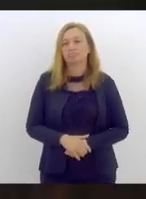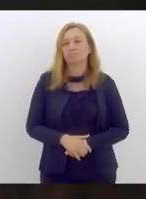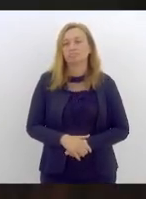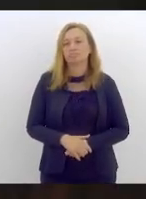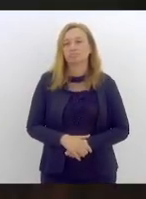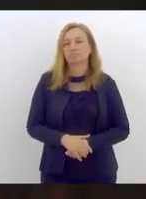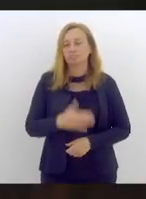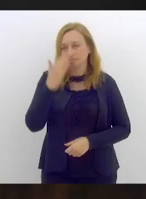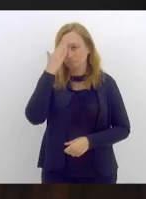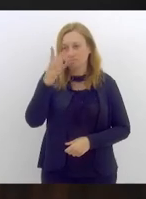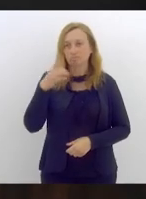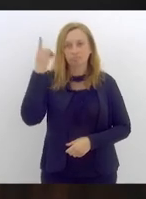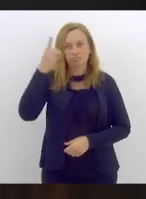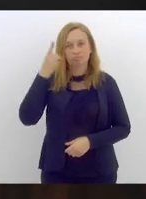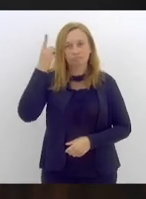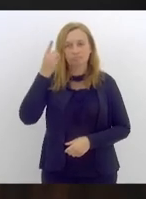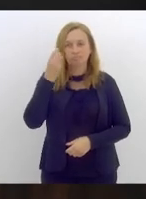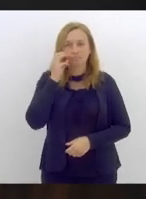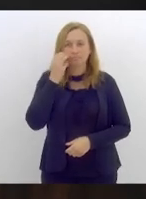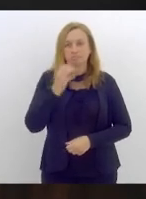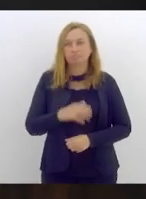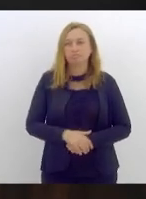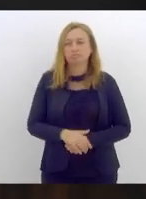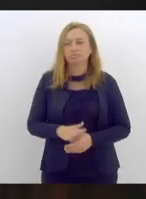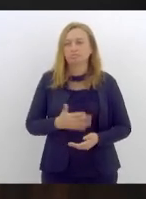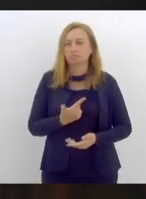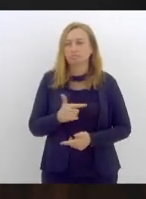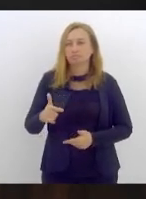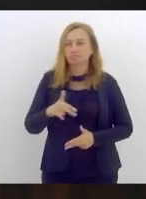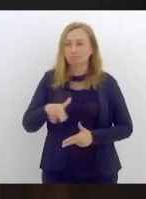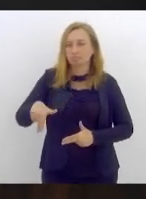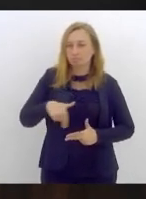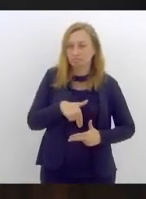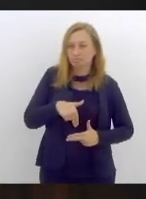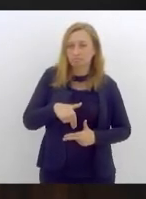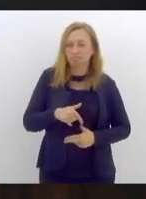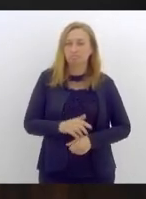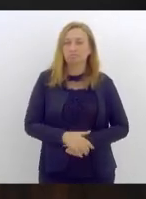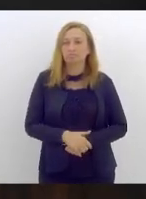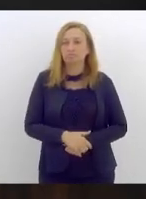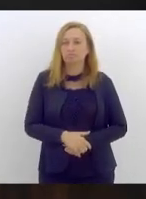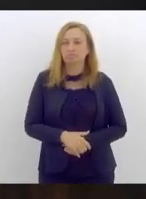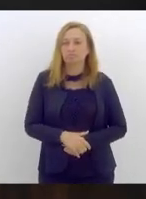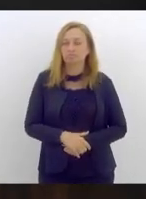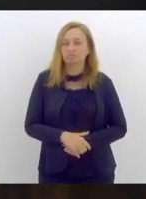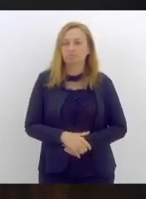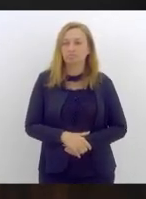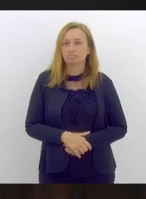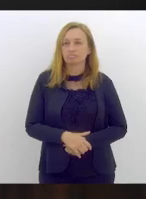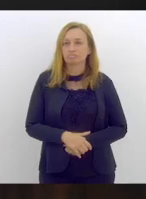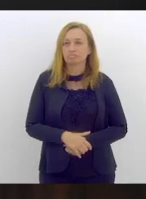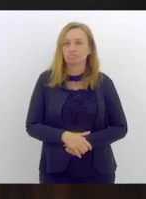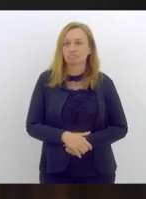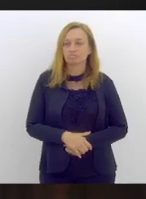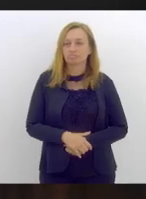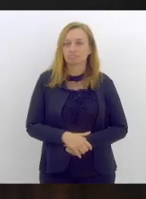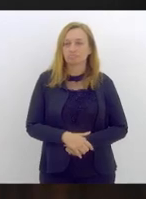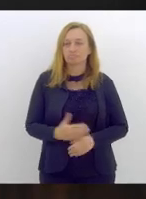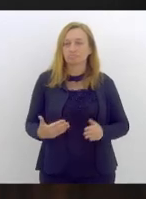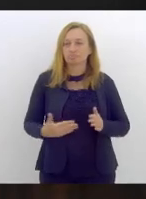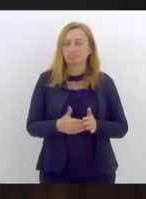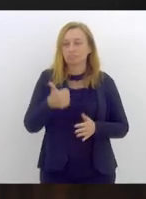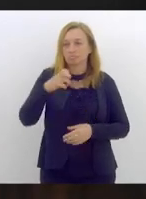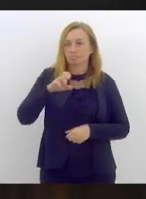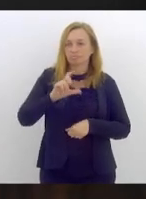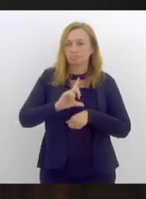Obrigado Deputado Waldir Carneiro não havendo mais oradores inscrito a sessão fica suspensa até